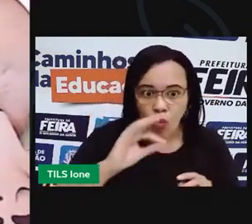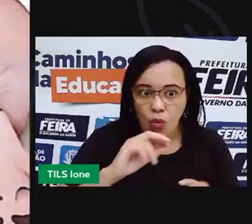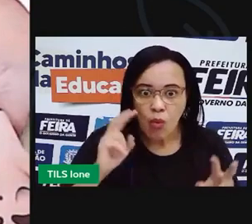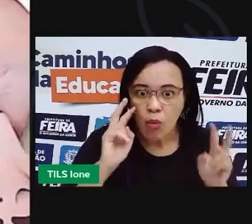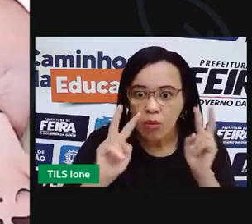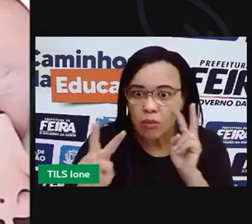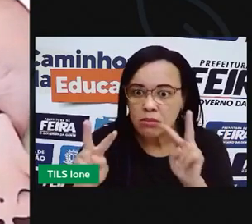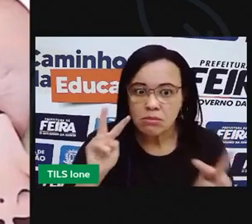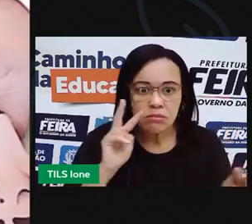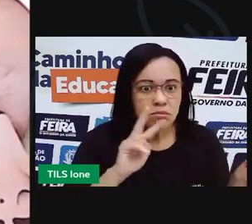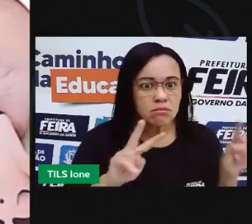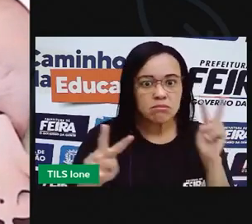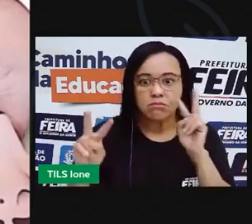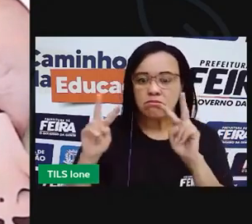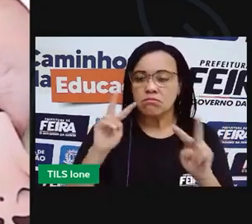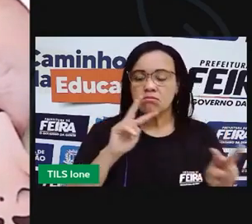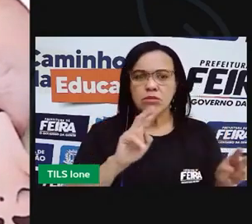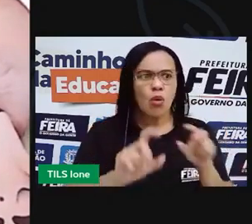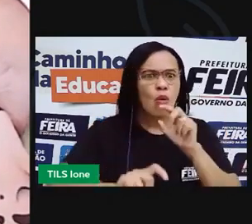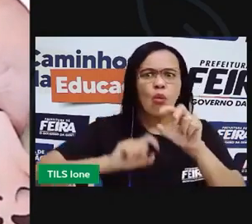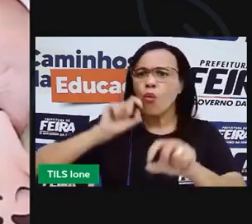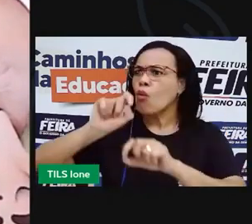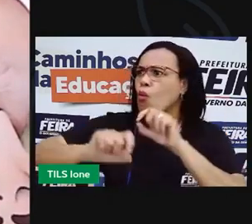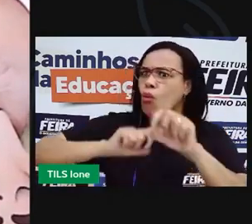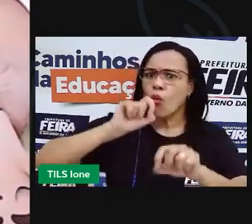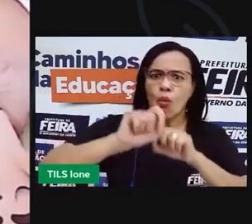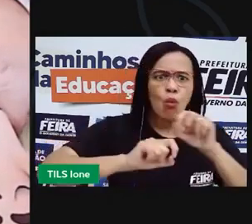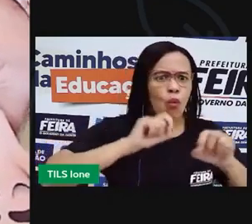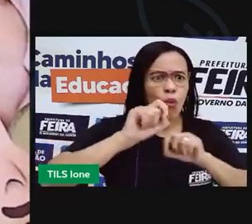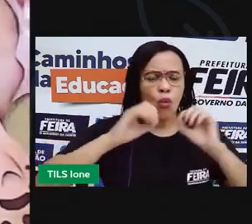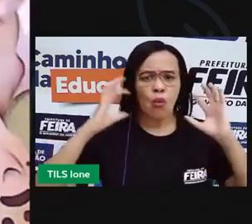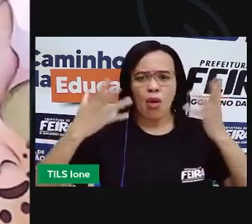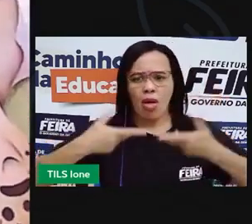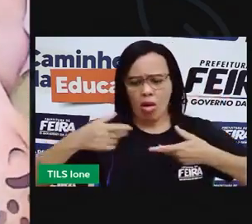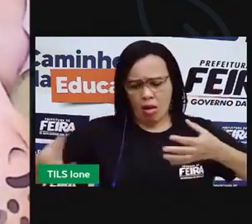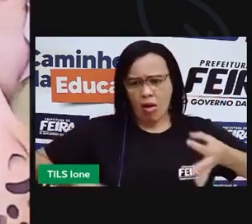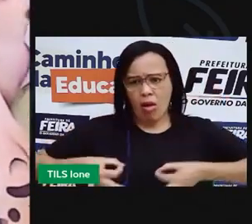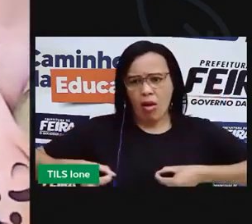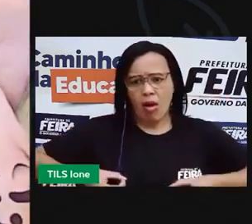vir ver o que, é que tinha acontecido com a dona onça.